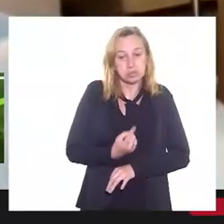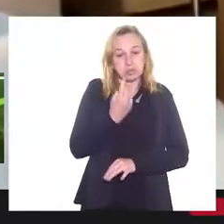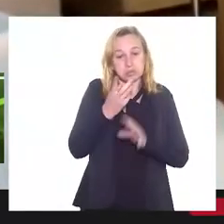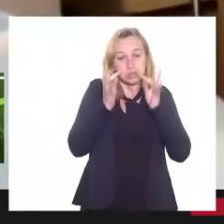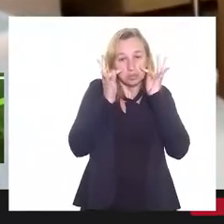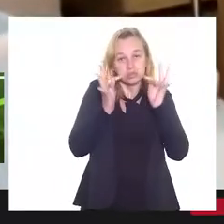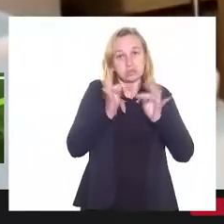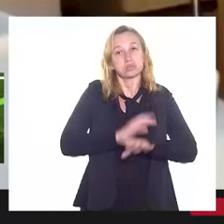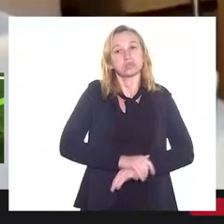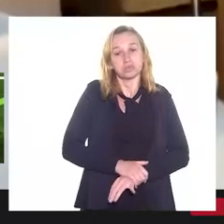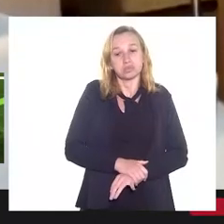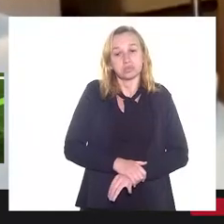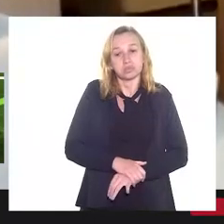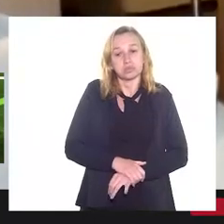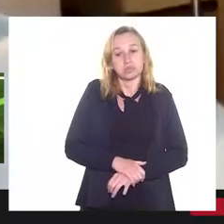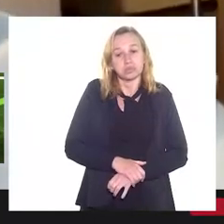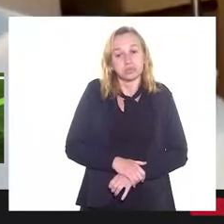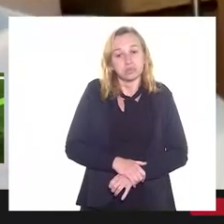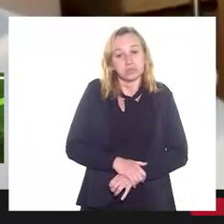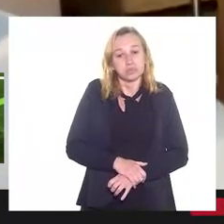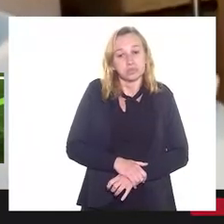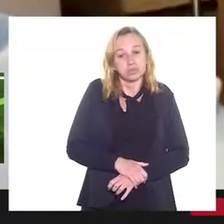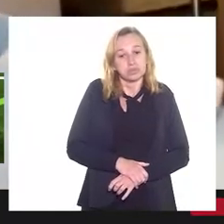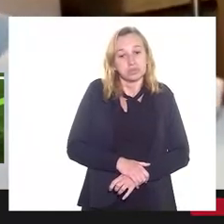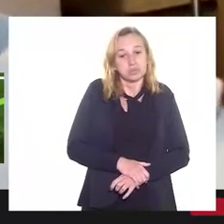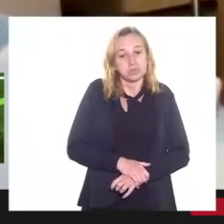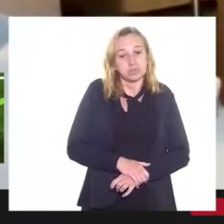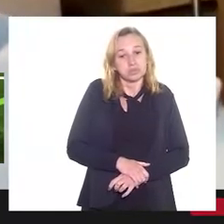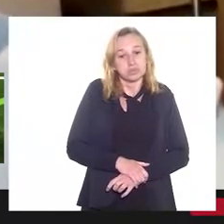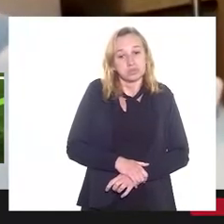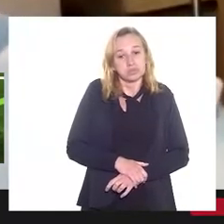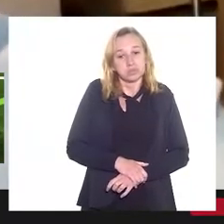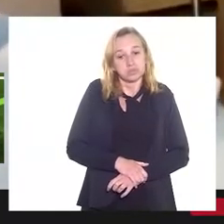testemunhas luz grandes